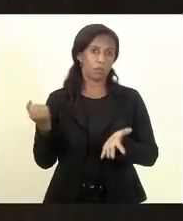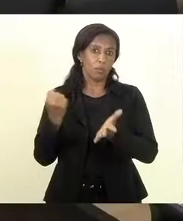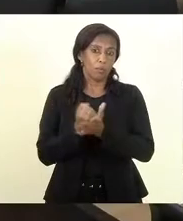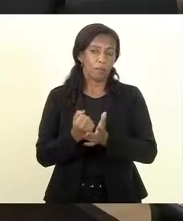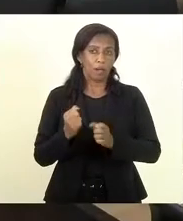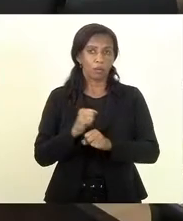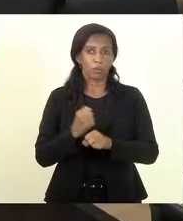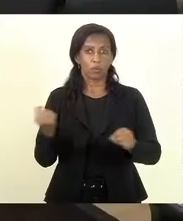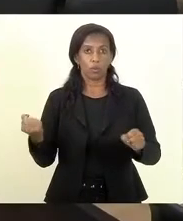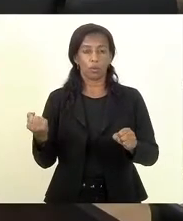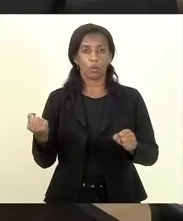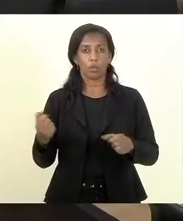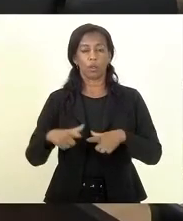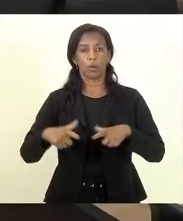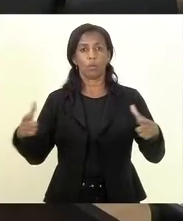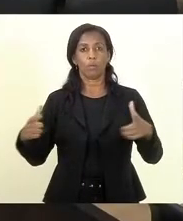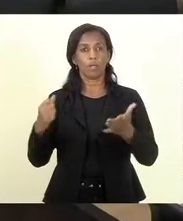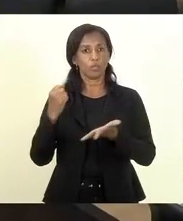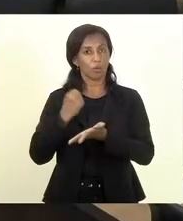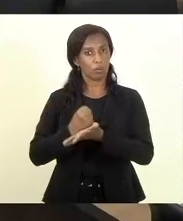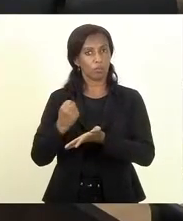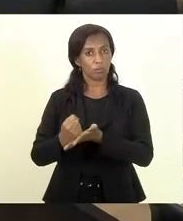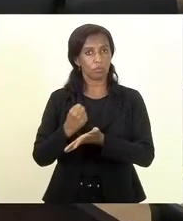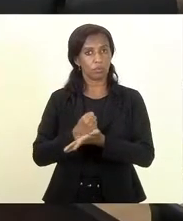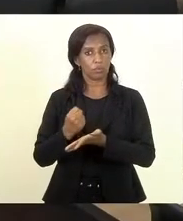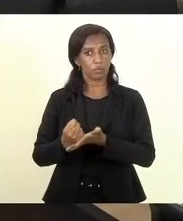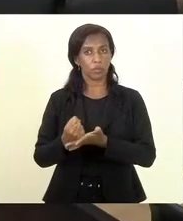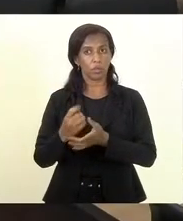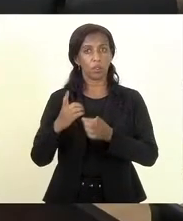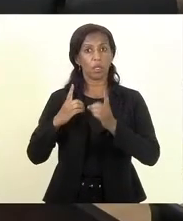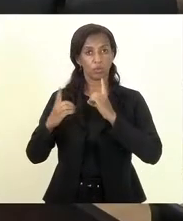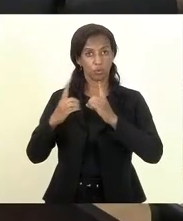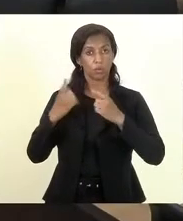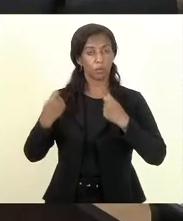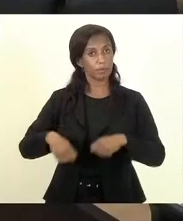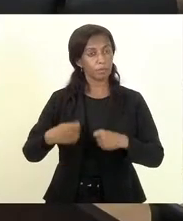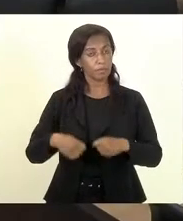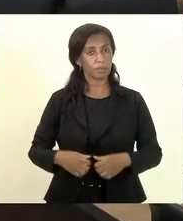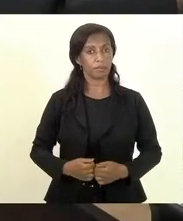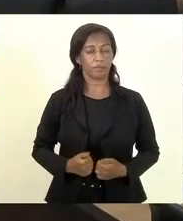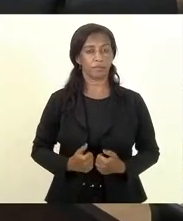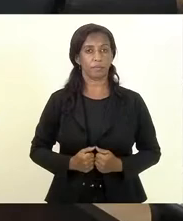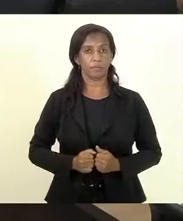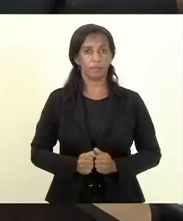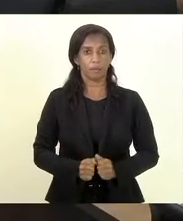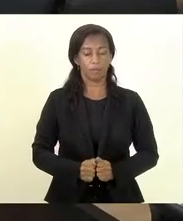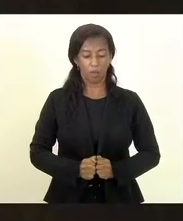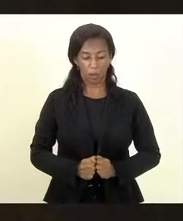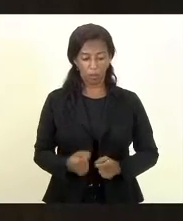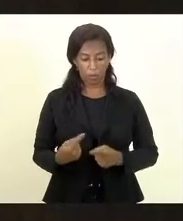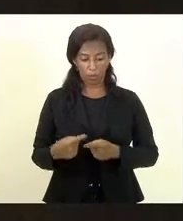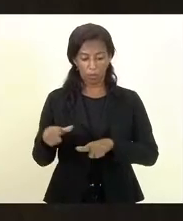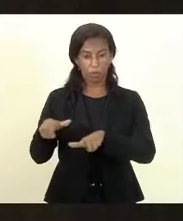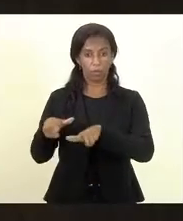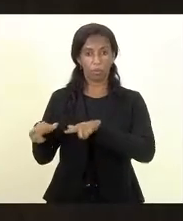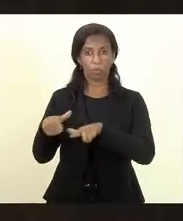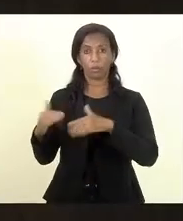que aumente a contratação, eu acho que essa discussão tem que ser feita, porque o trabalhador não pode ser punido. Então, meu